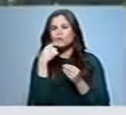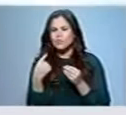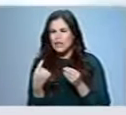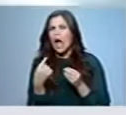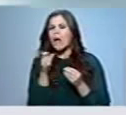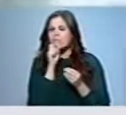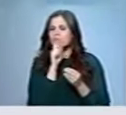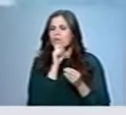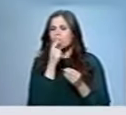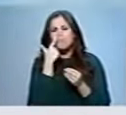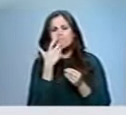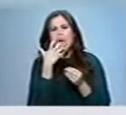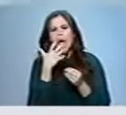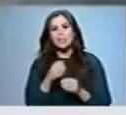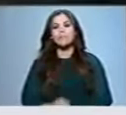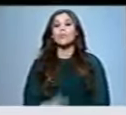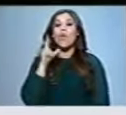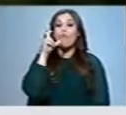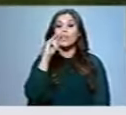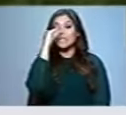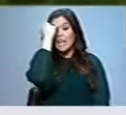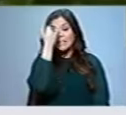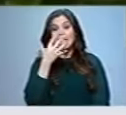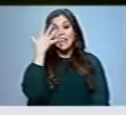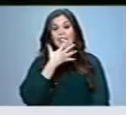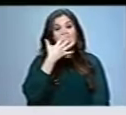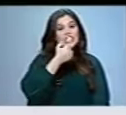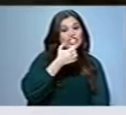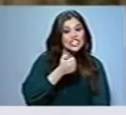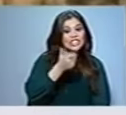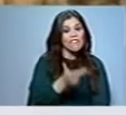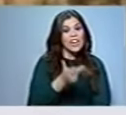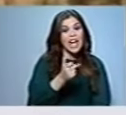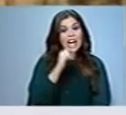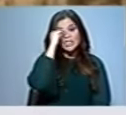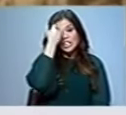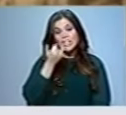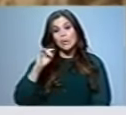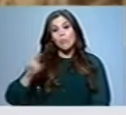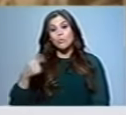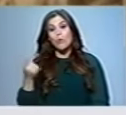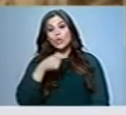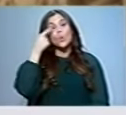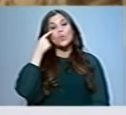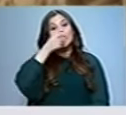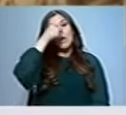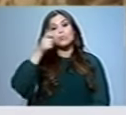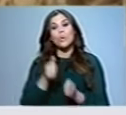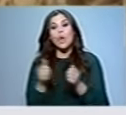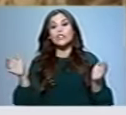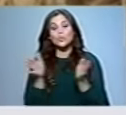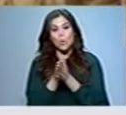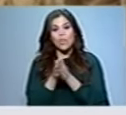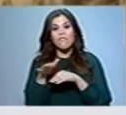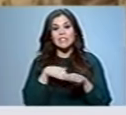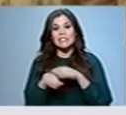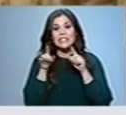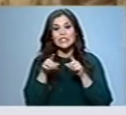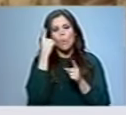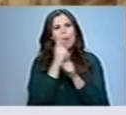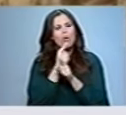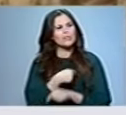É óbvio. Foste à Índia, 15 dias na Índia. Foi 15 dias na Índia, e então, quando eu conheci estas pessoas que estavam a fazer, como eu disse, algo que eu